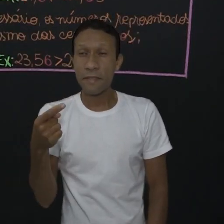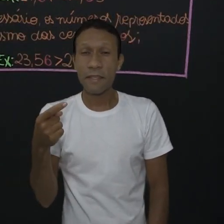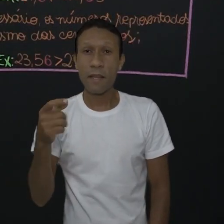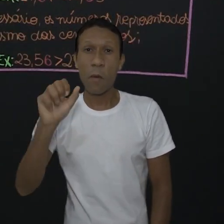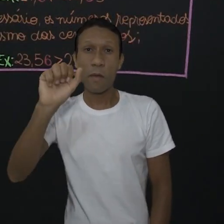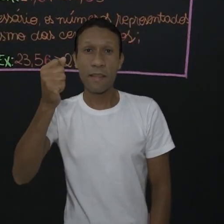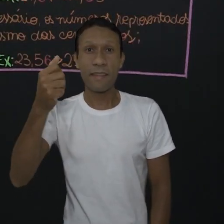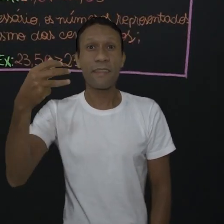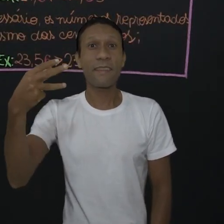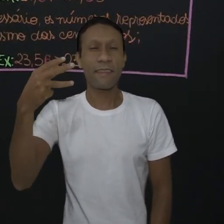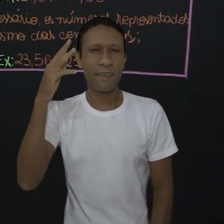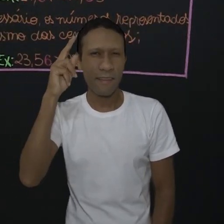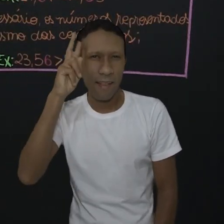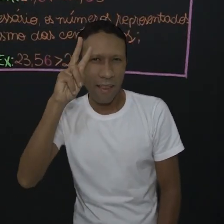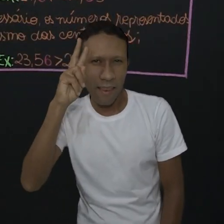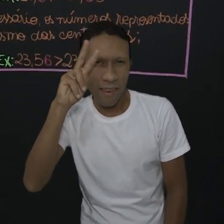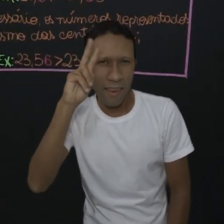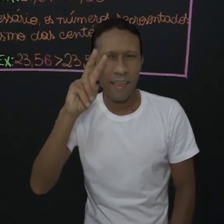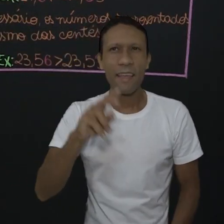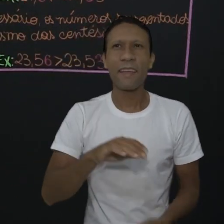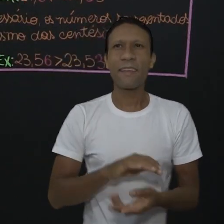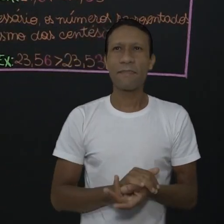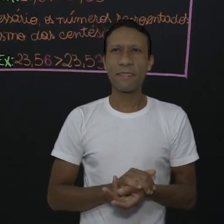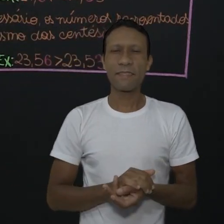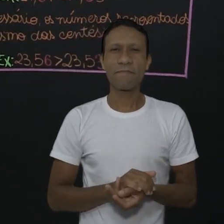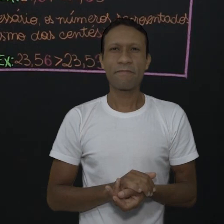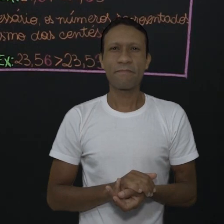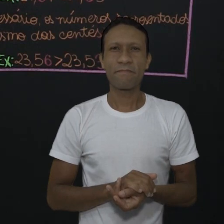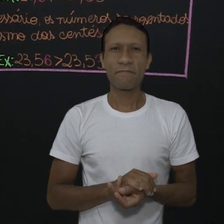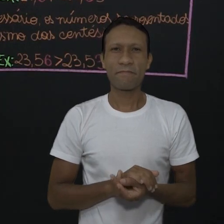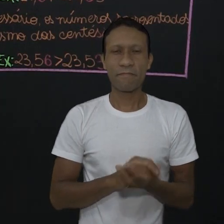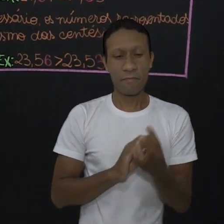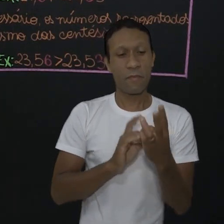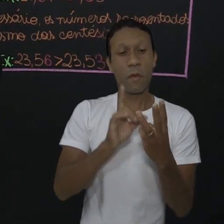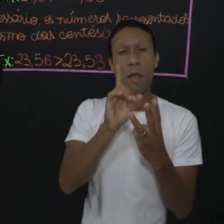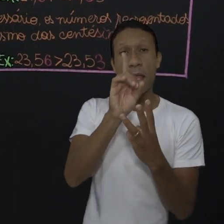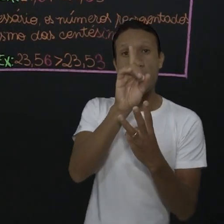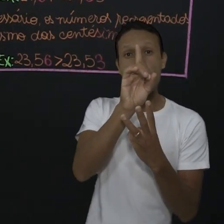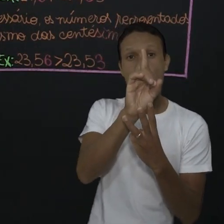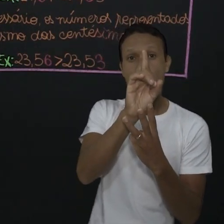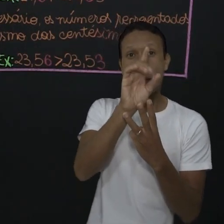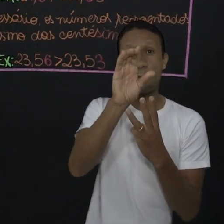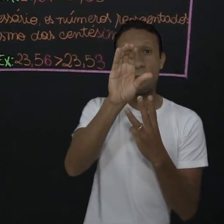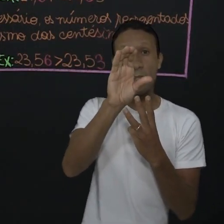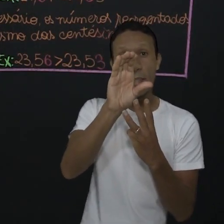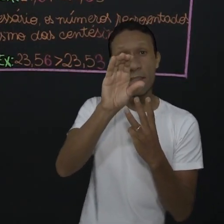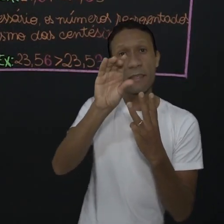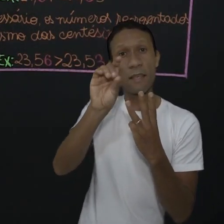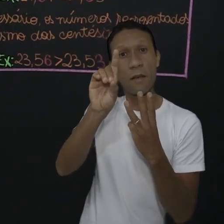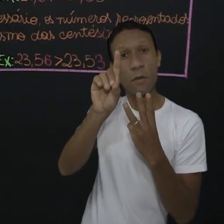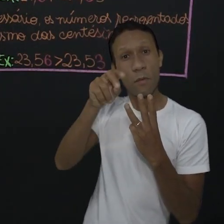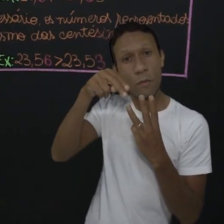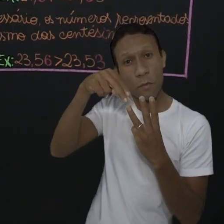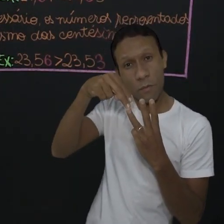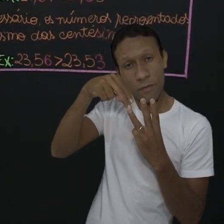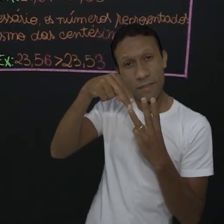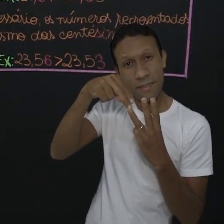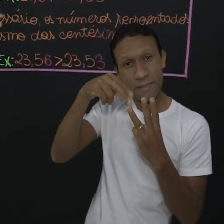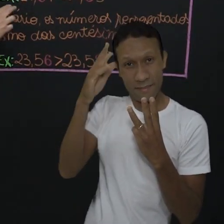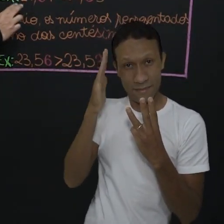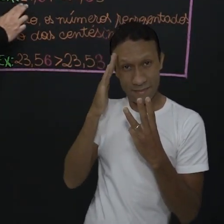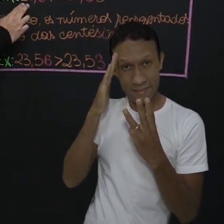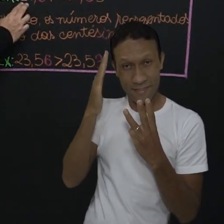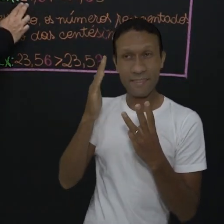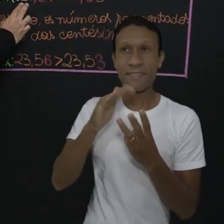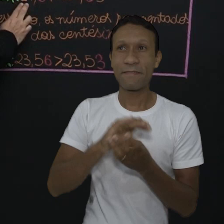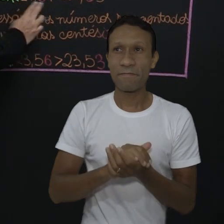gente começa aqui sempre pelos décimos. Reparem que os décimos é a ordem que está logo após a vírgula.